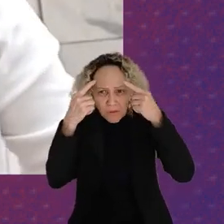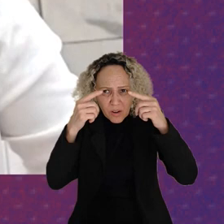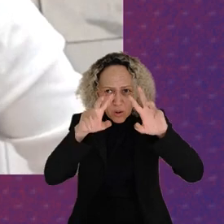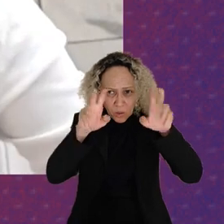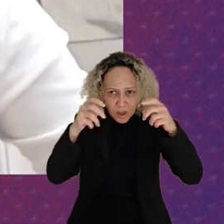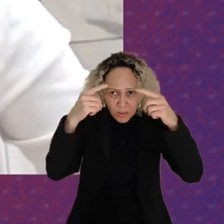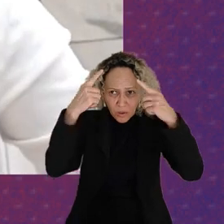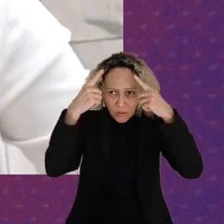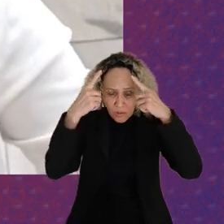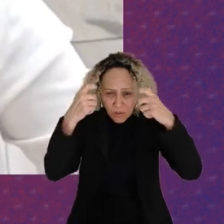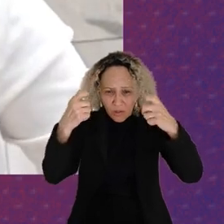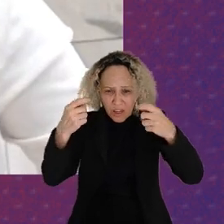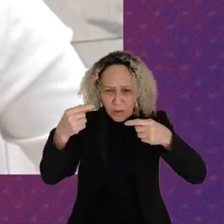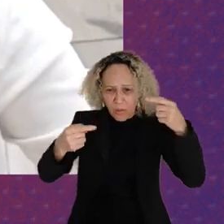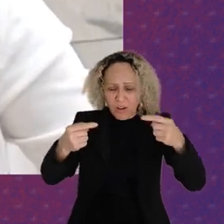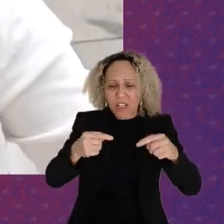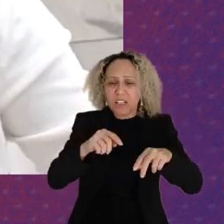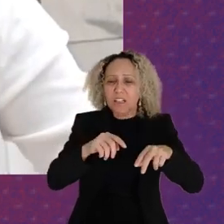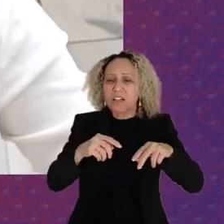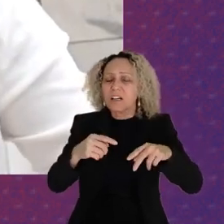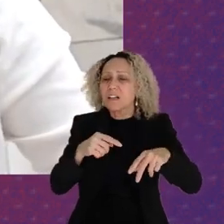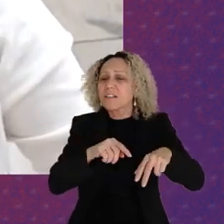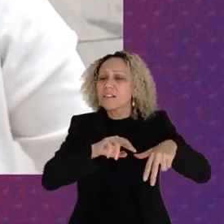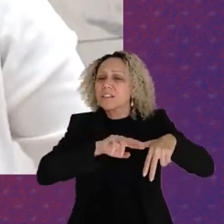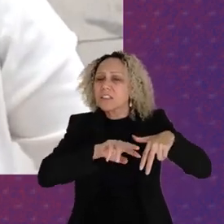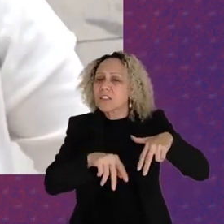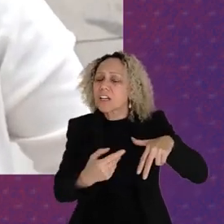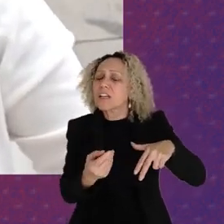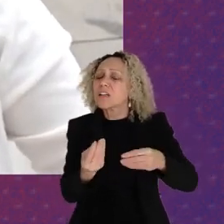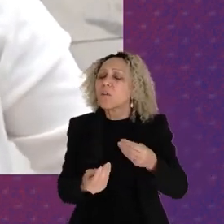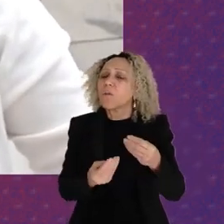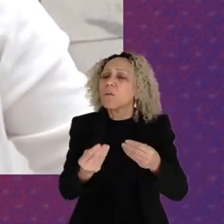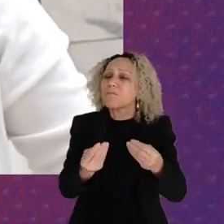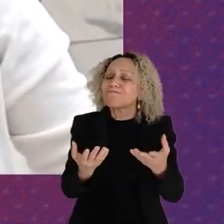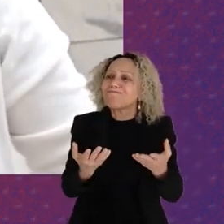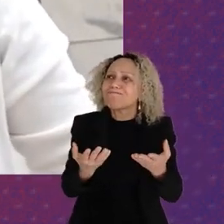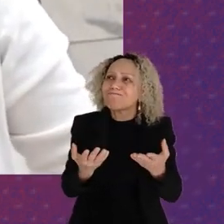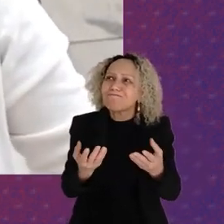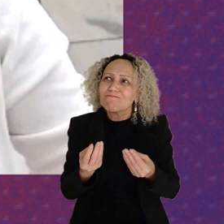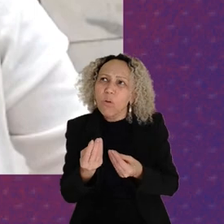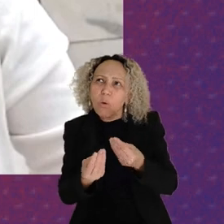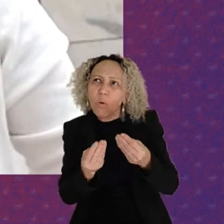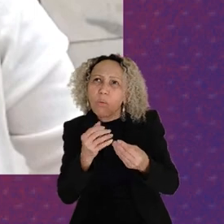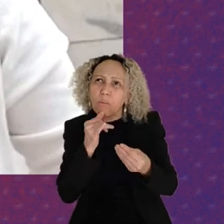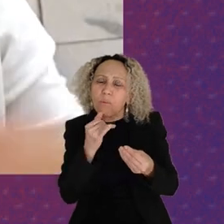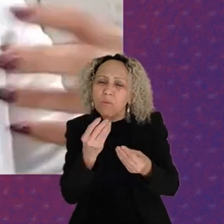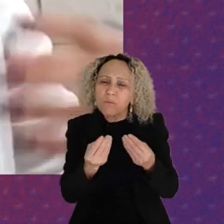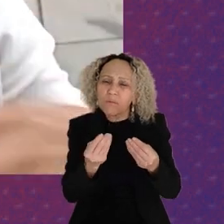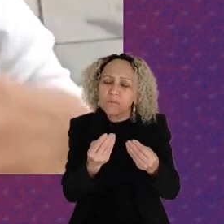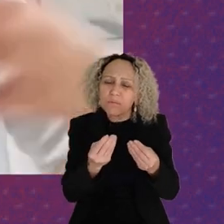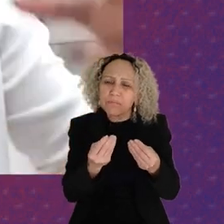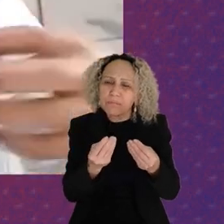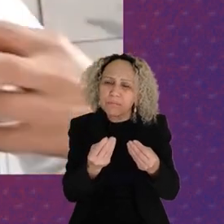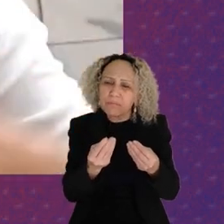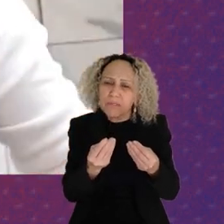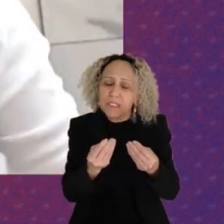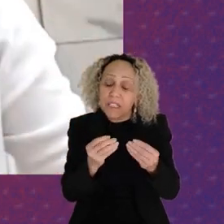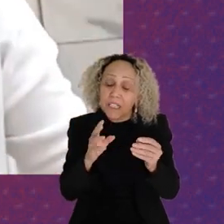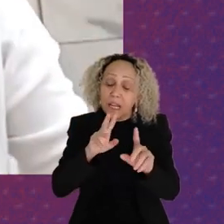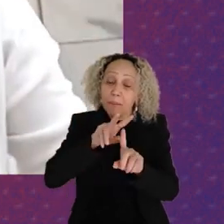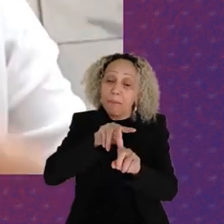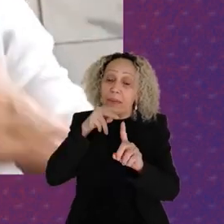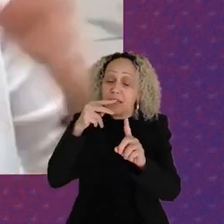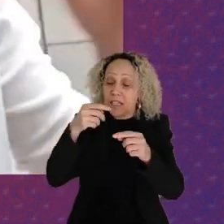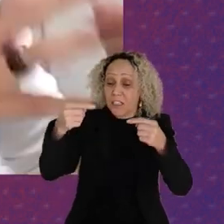partir da perspectiva institucional da política, qual seja, essa perspectiva